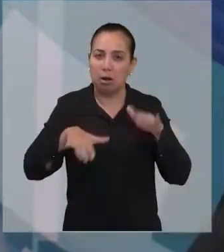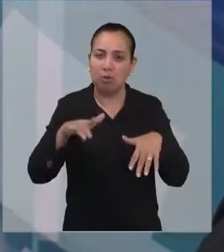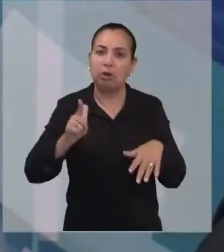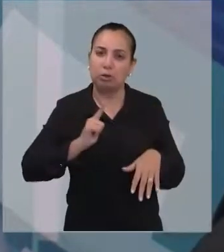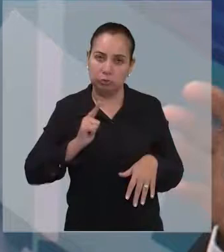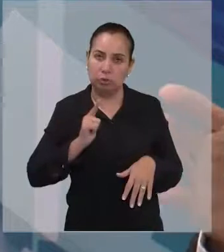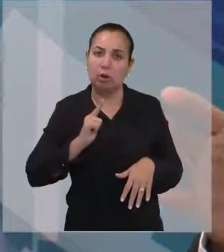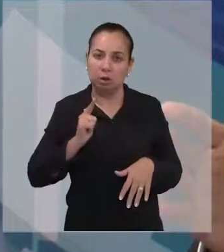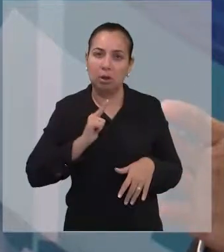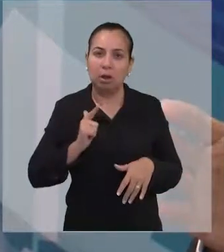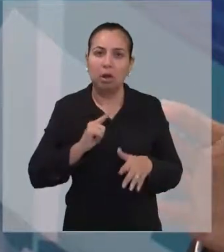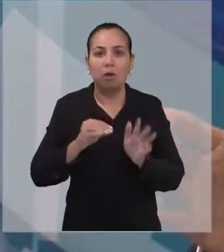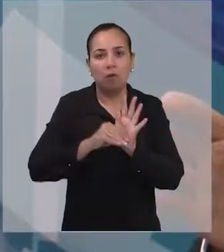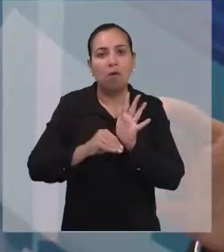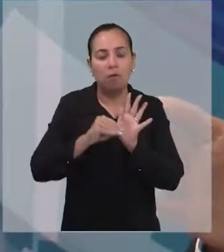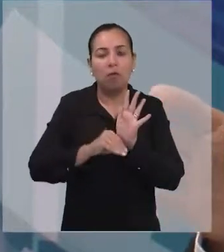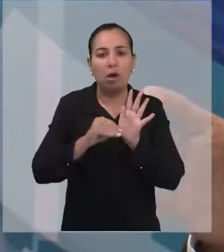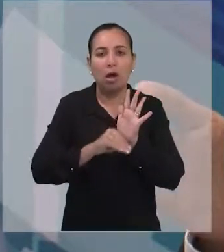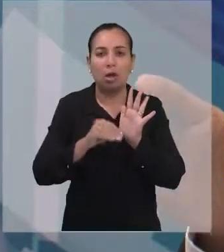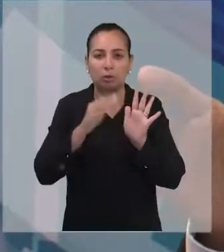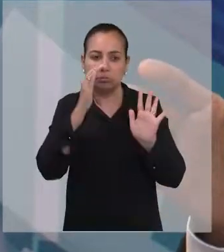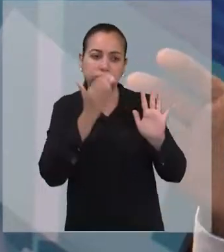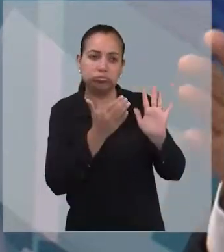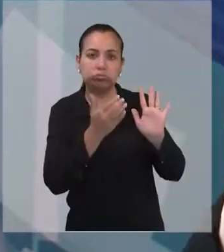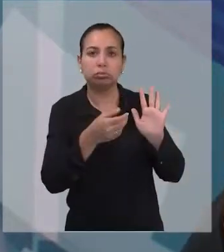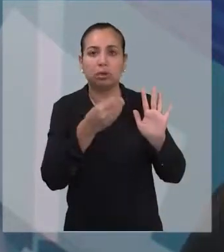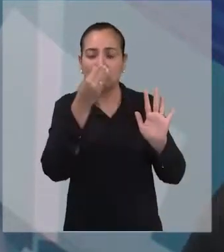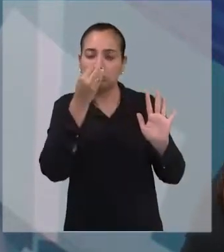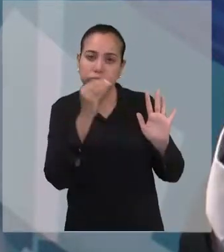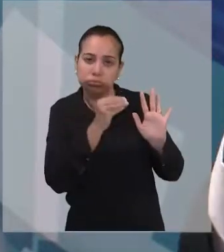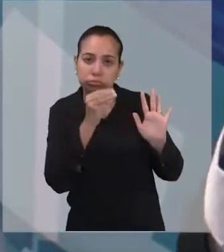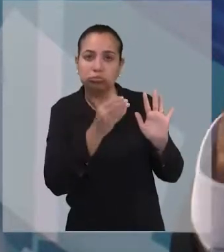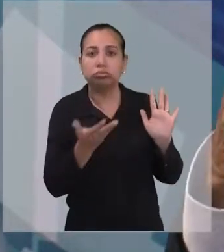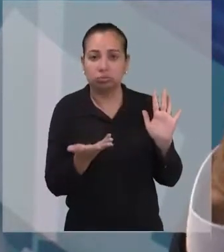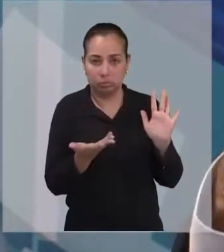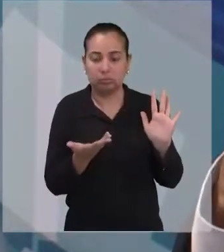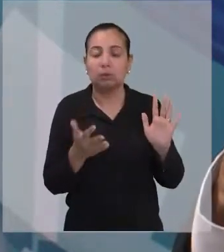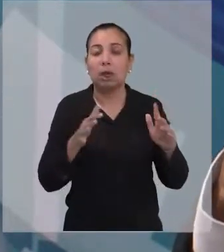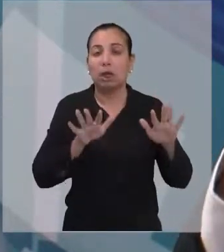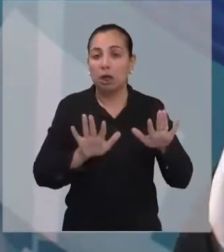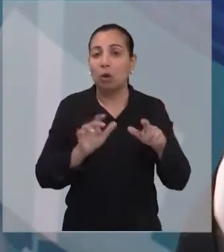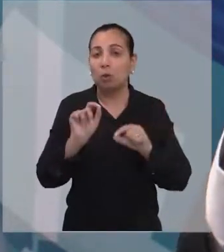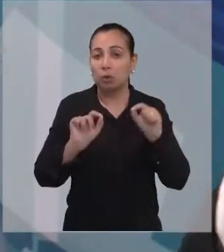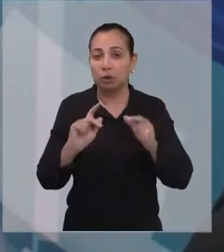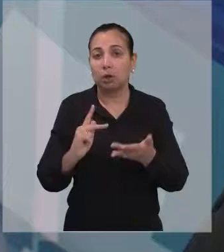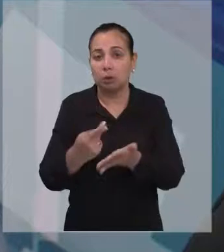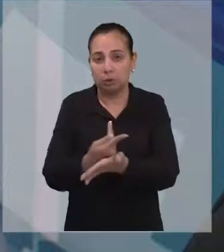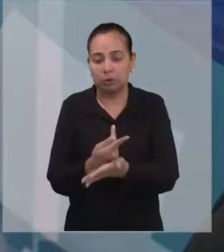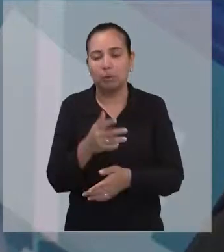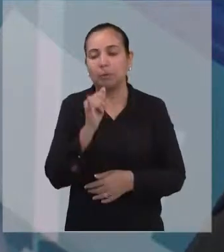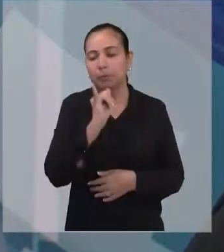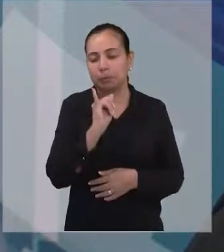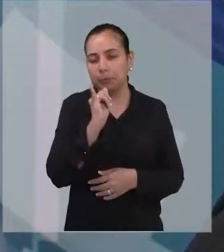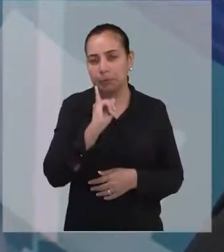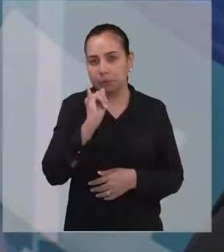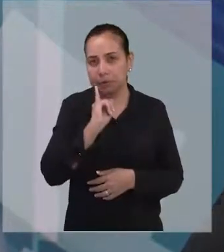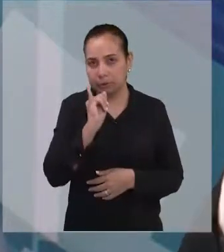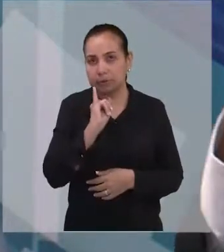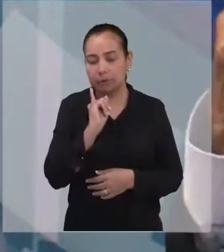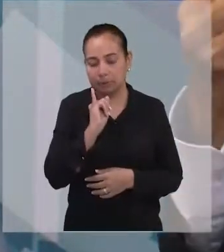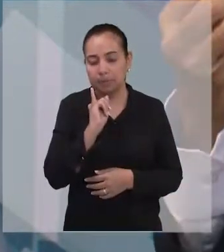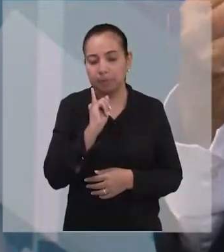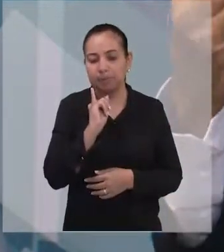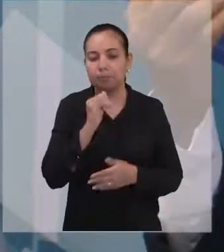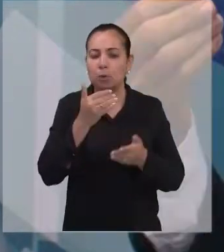discutido aqui é se realmente houve isso. O tempo todo. Okay. Né? Seria partir do princípio que houve. Como, por exemplo, é partir do princípio que